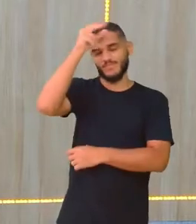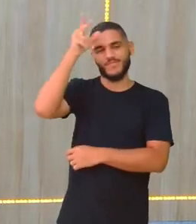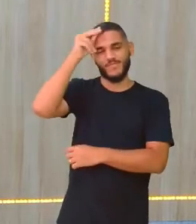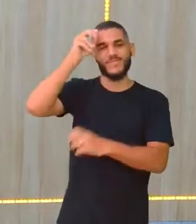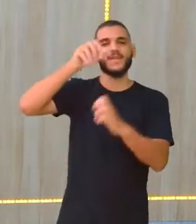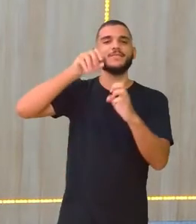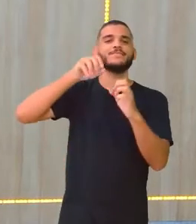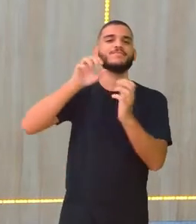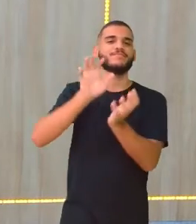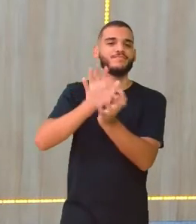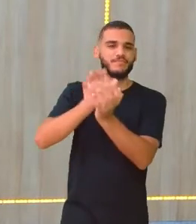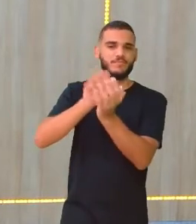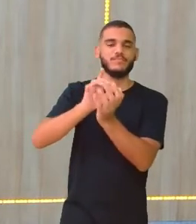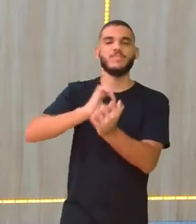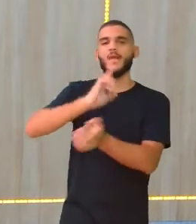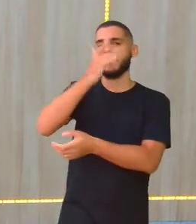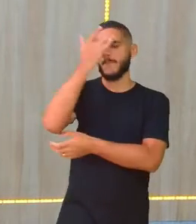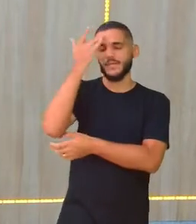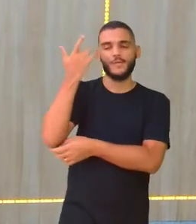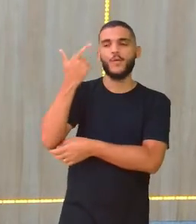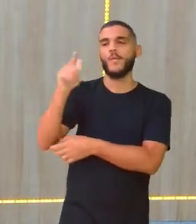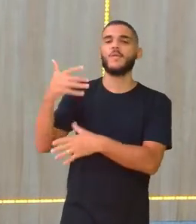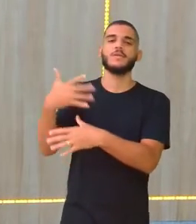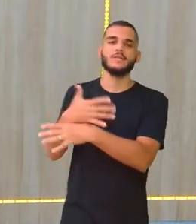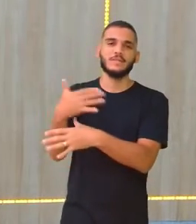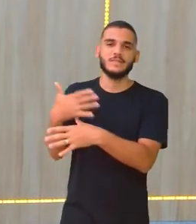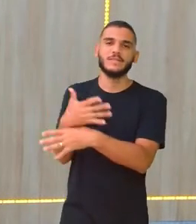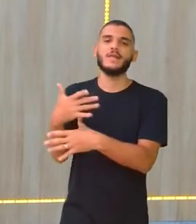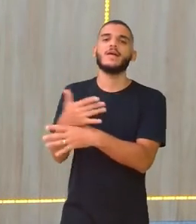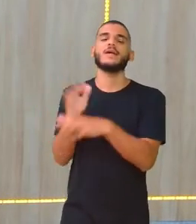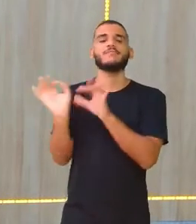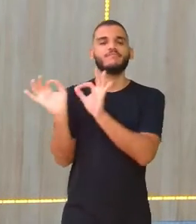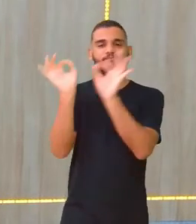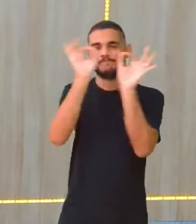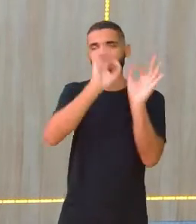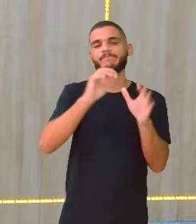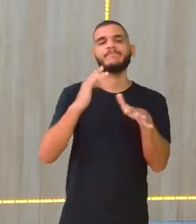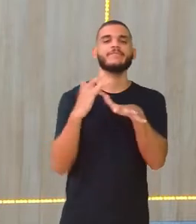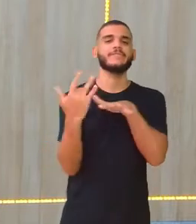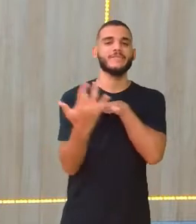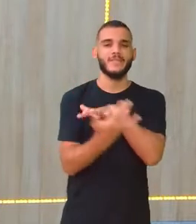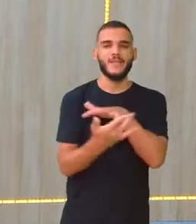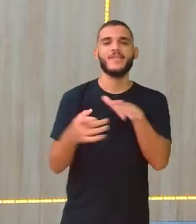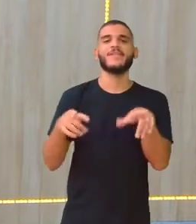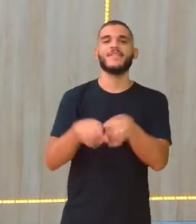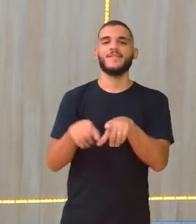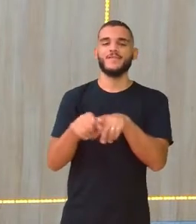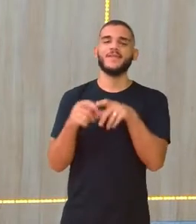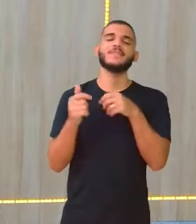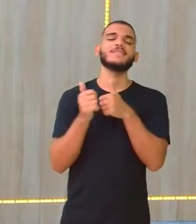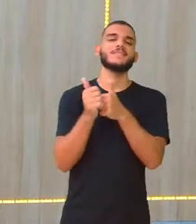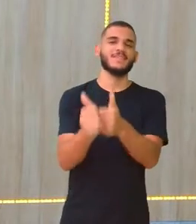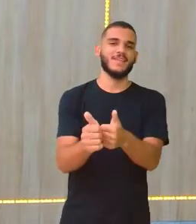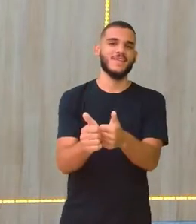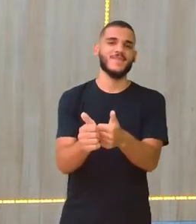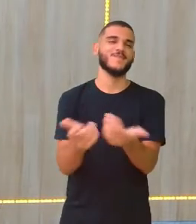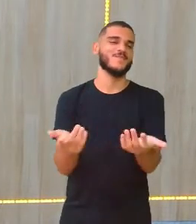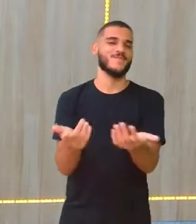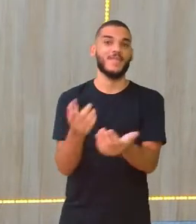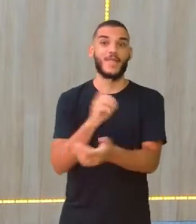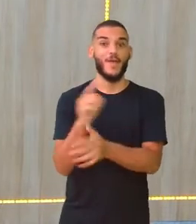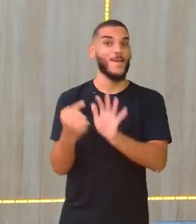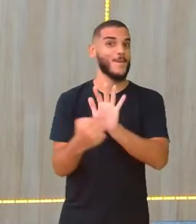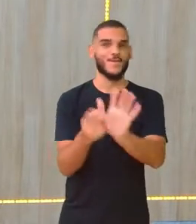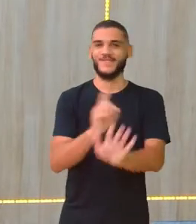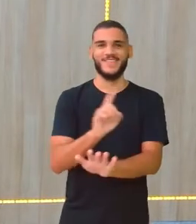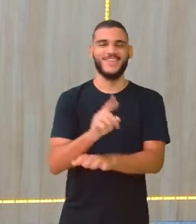gente, né, de outras cidades que manda um abraço para mim, me acompanha nas redes sociais, né? Daqui a pouco aparece aqui, ó. Não vai aparecer, né? Vai aparecer